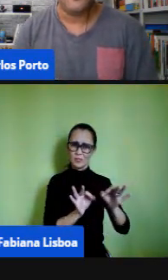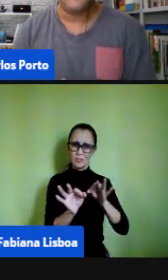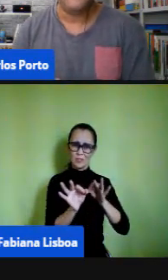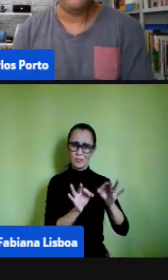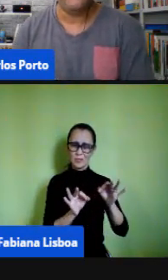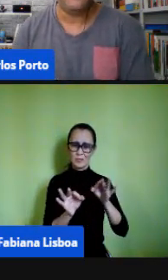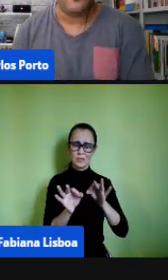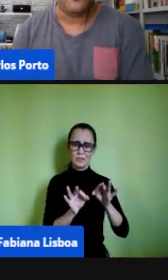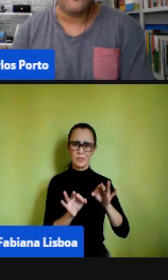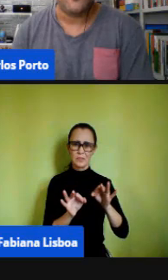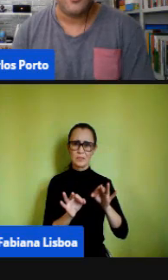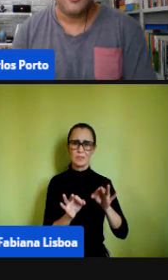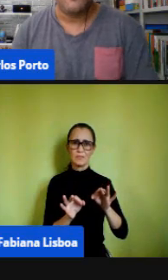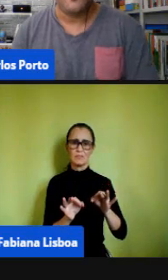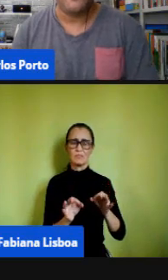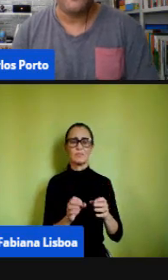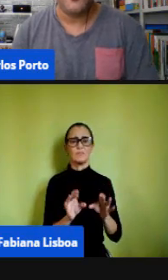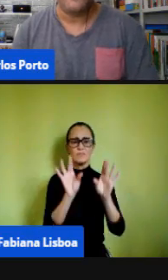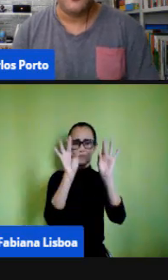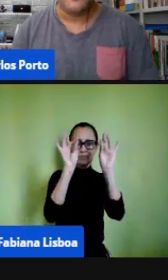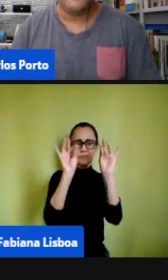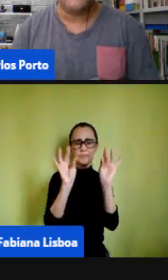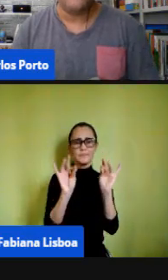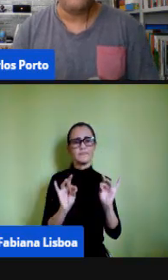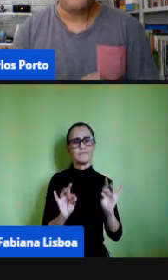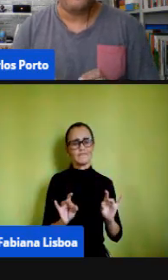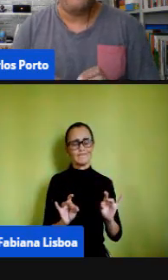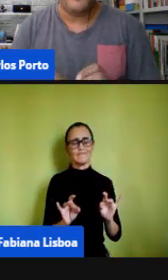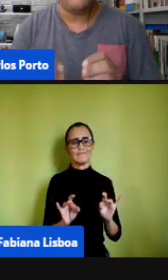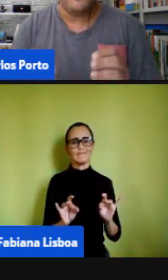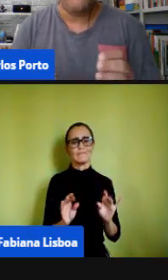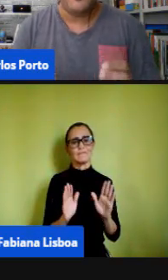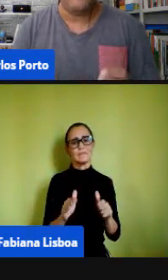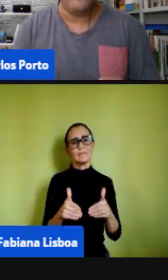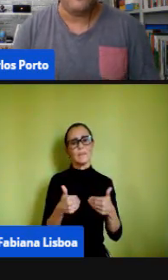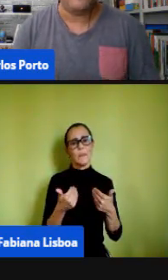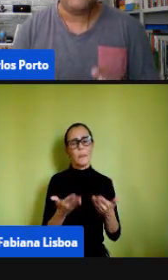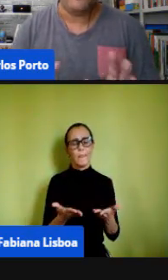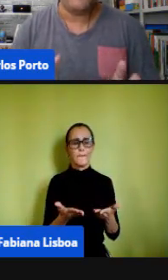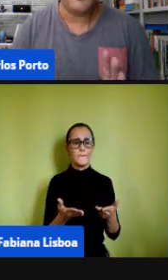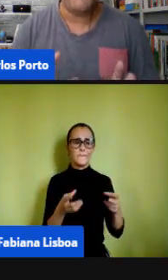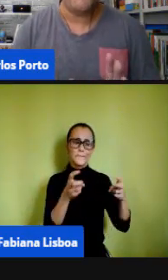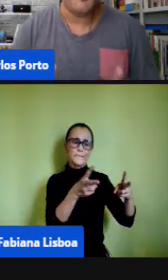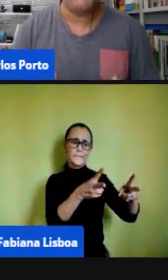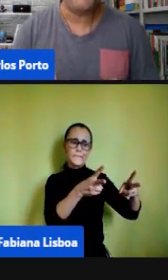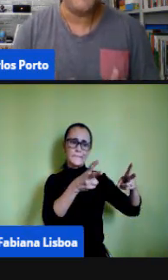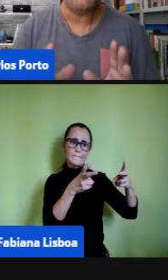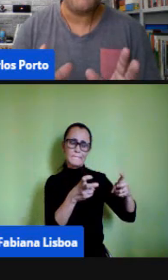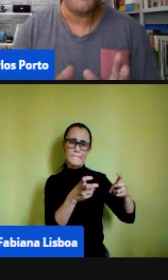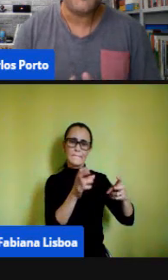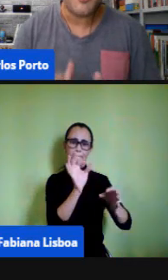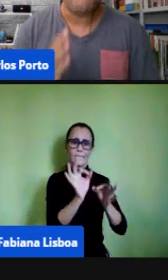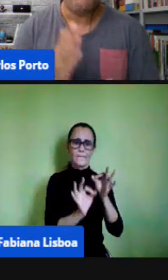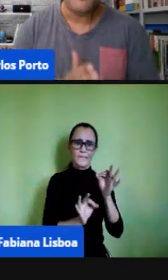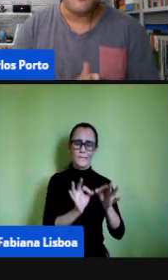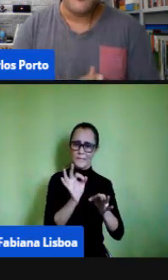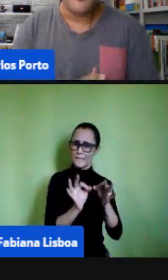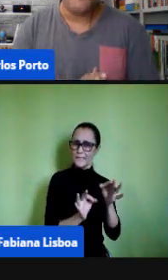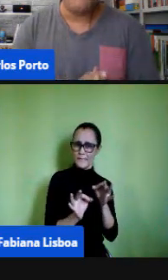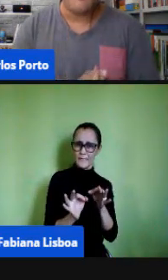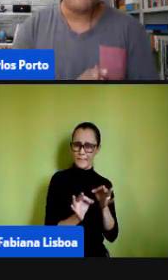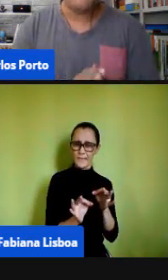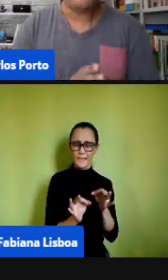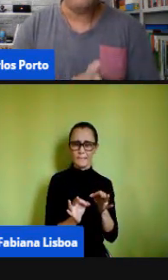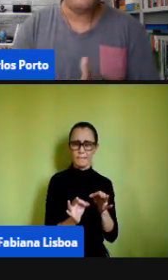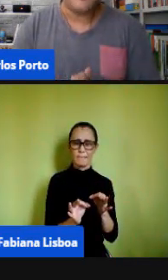organização e função. Perceberam? Então, percebendo isso, ficou até meio redundante, mas vamos lá,